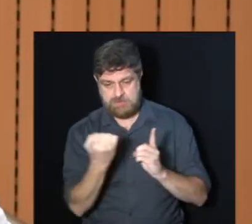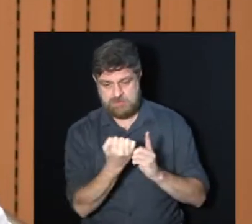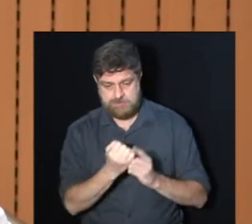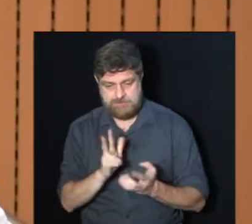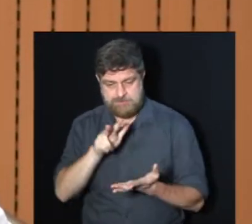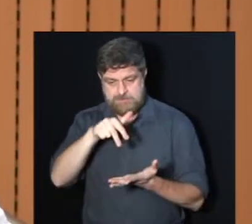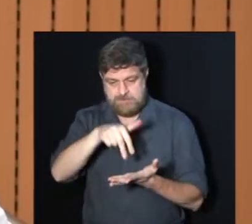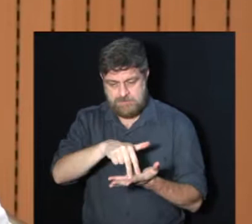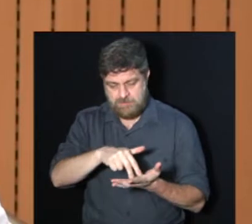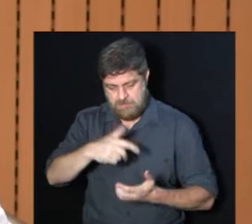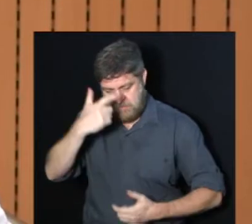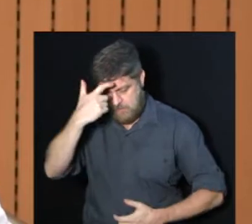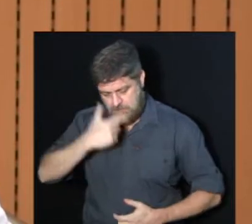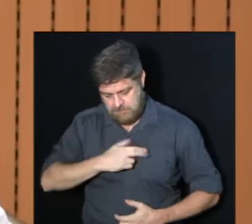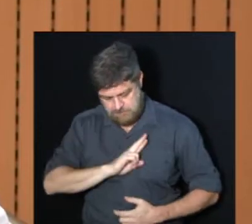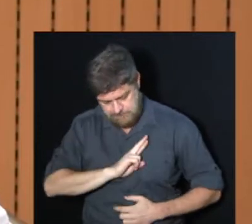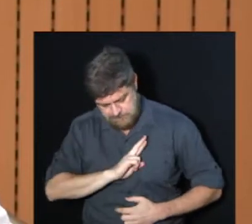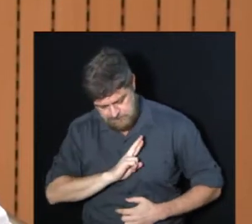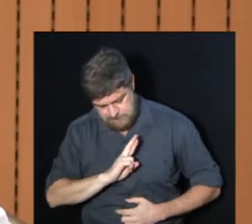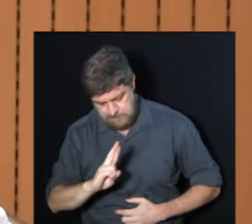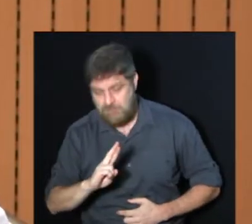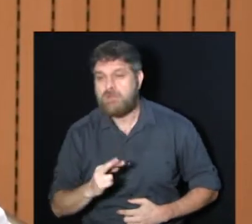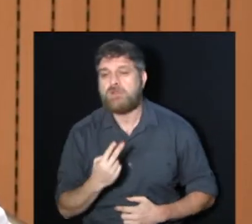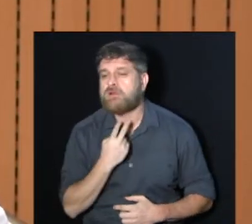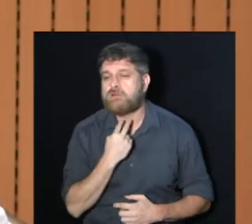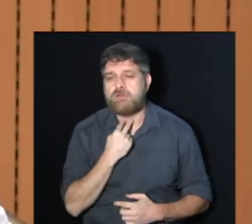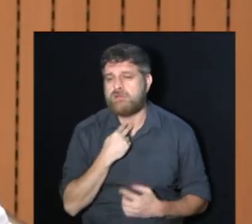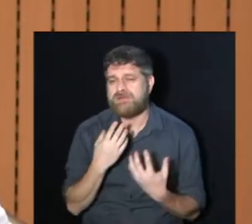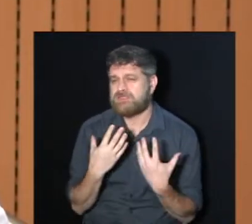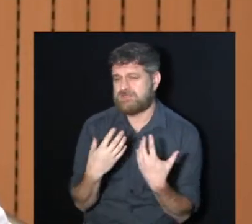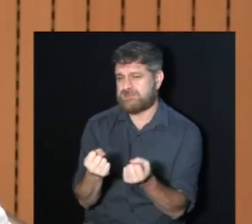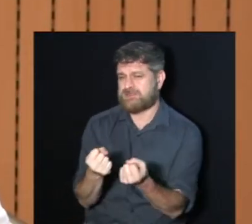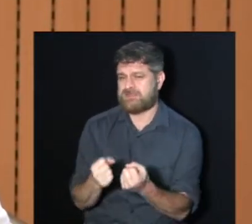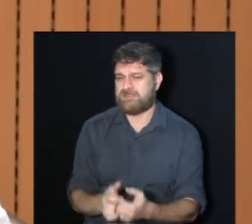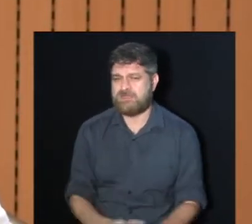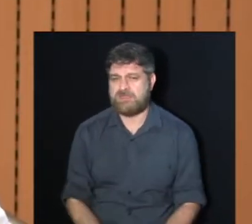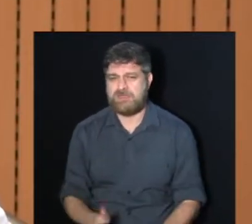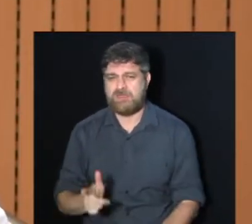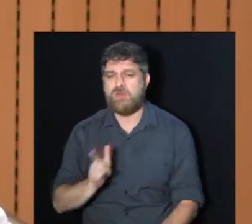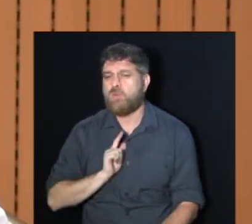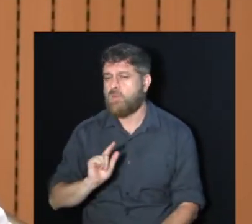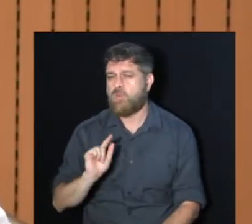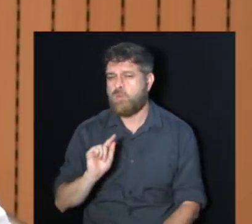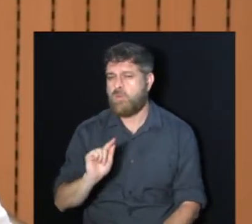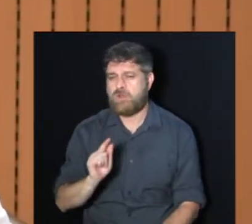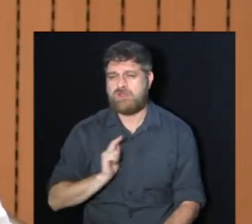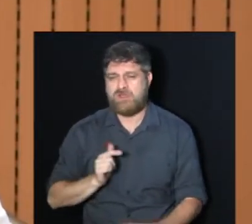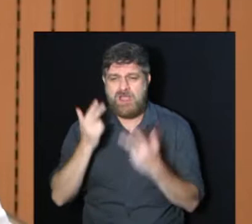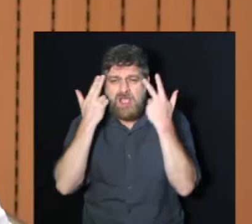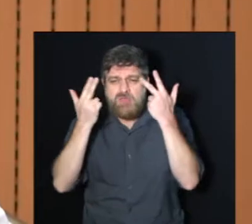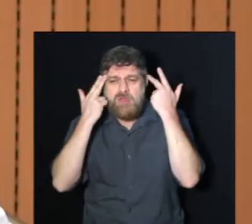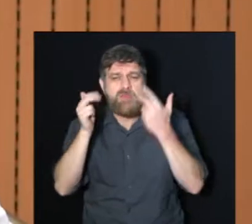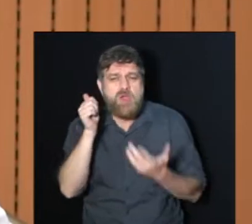seres espirituais. O quão inadmissível é aceitar e naturalizar que